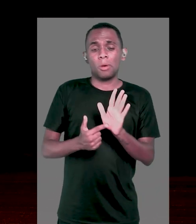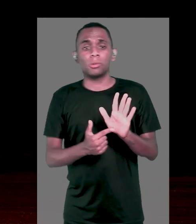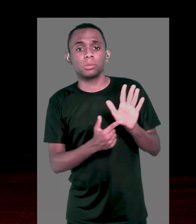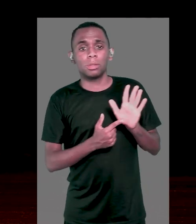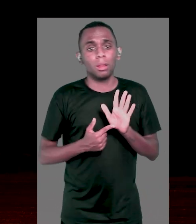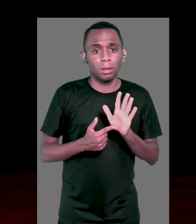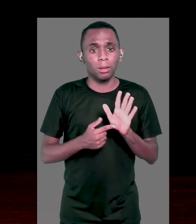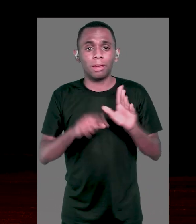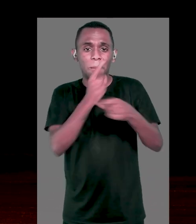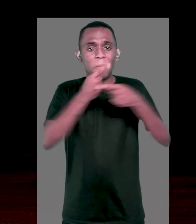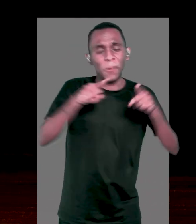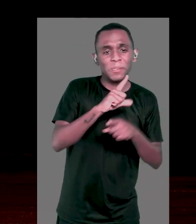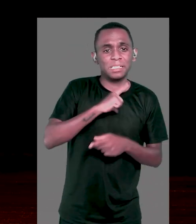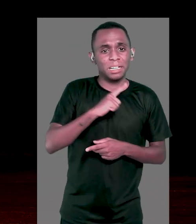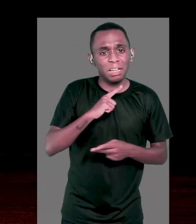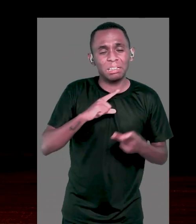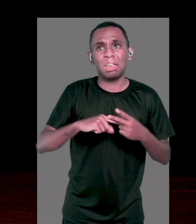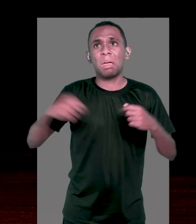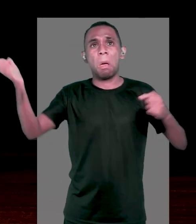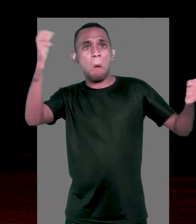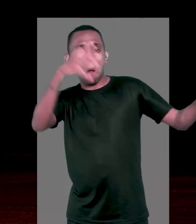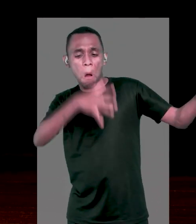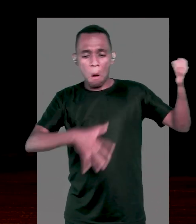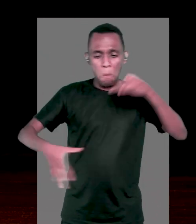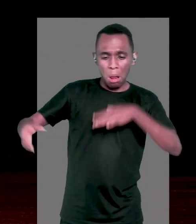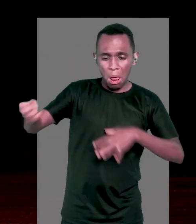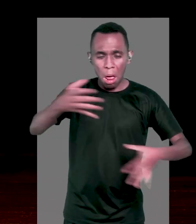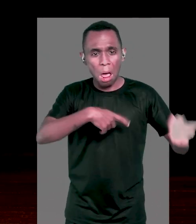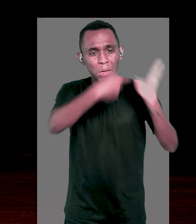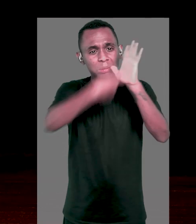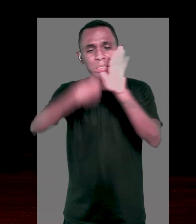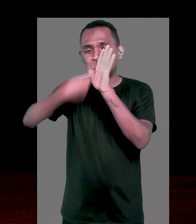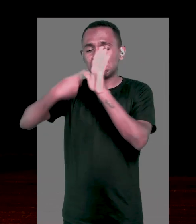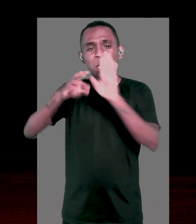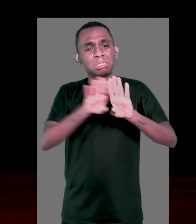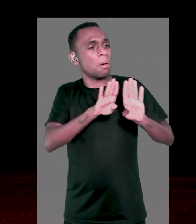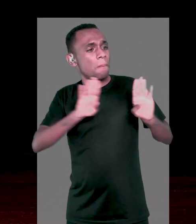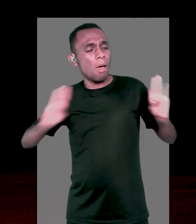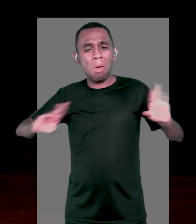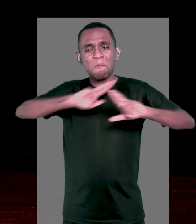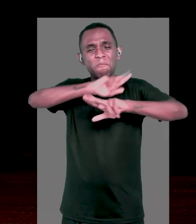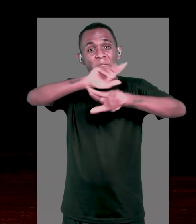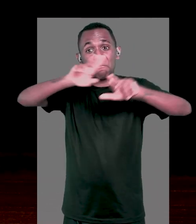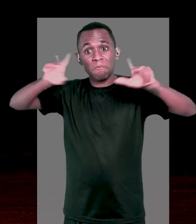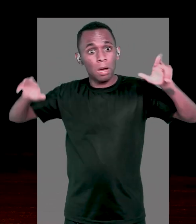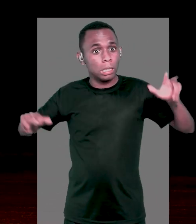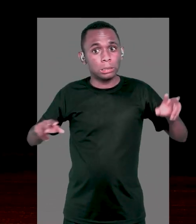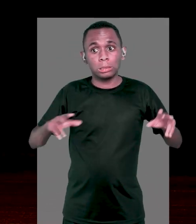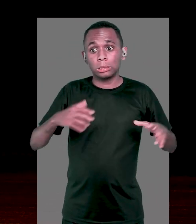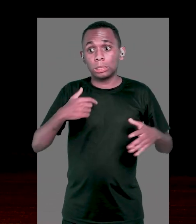acesso ao objeto que está ali ao contrário eu acho que o papel de um expositor